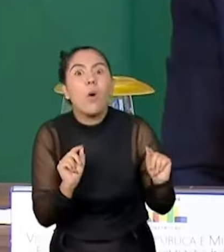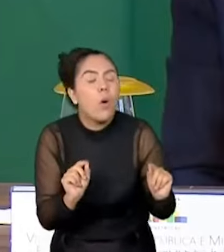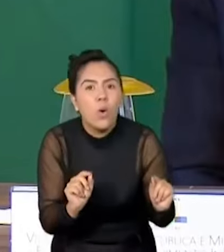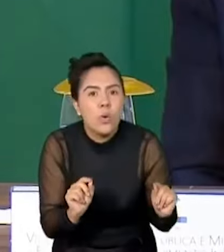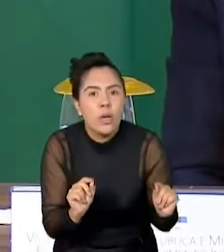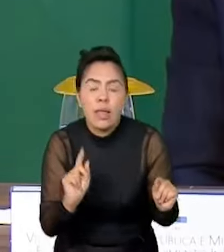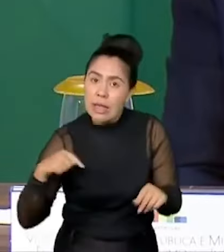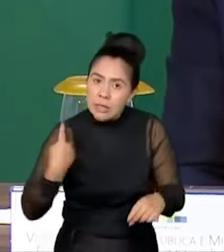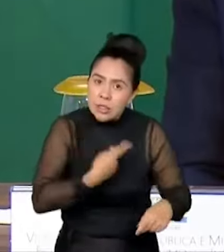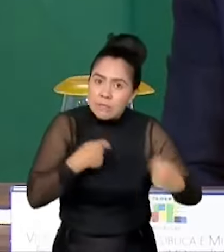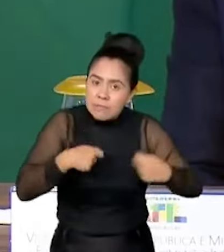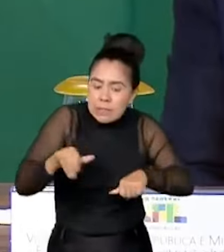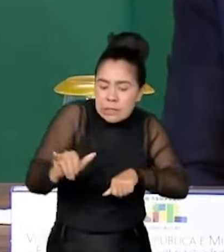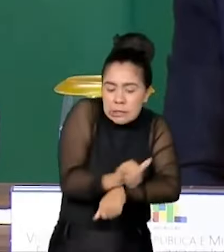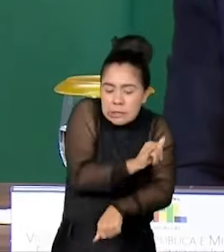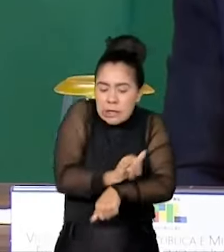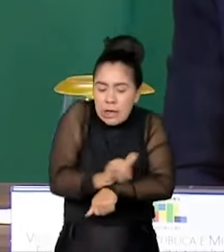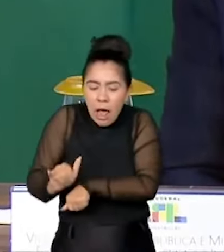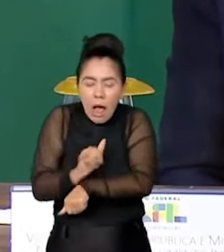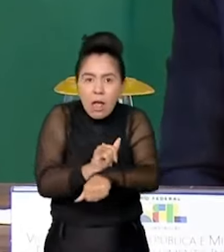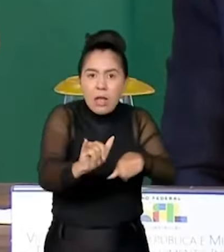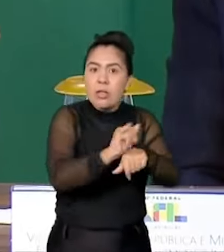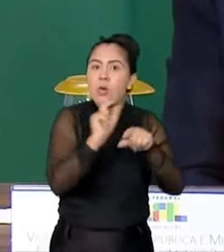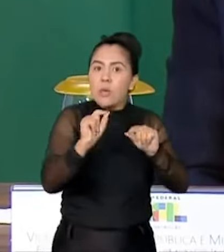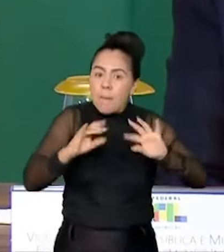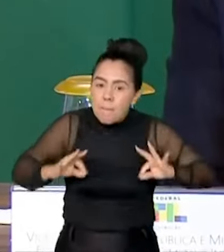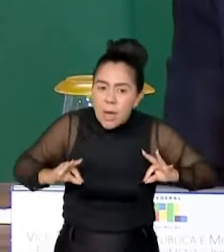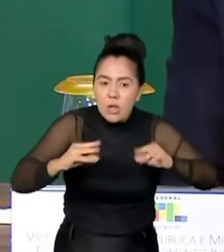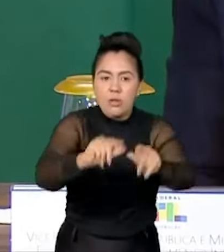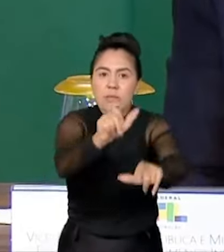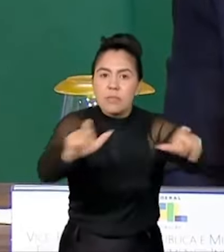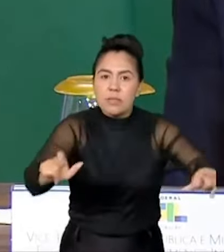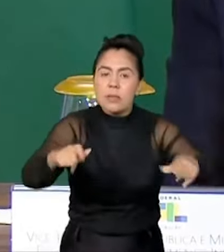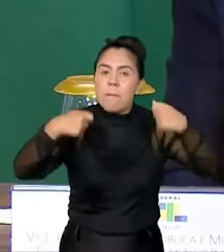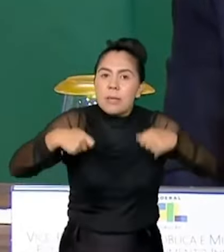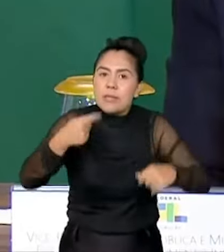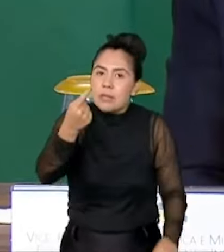criar condições para que todas as pessoas tenham um pouco.